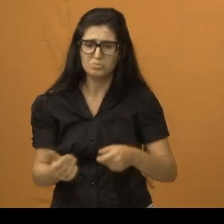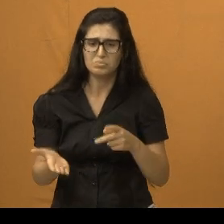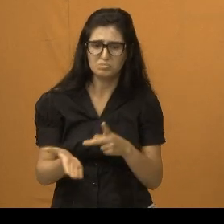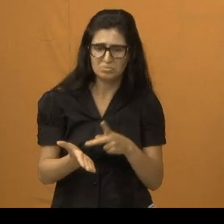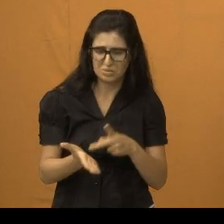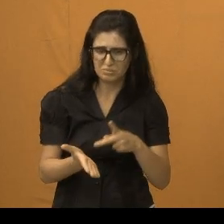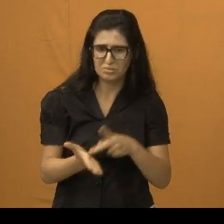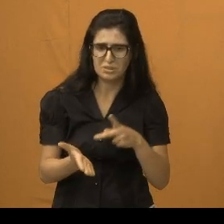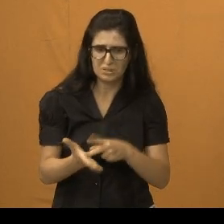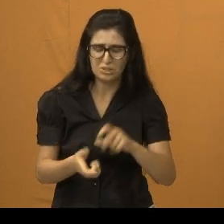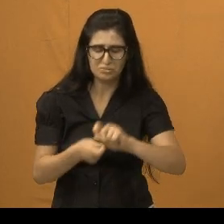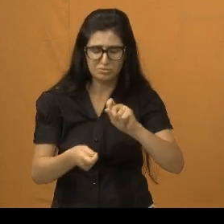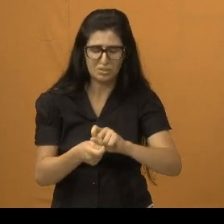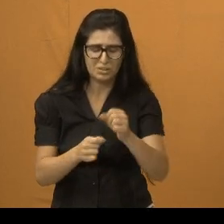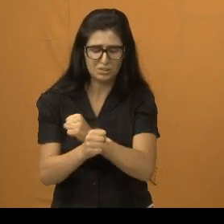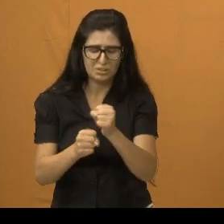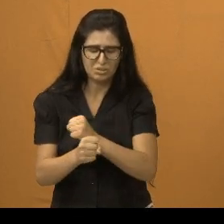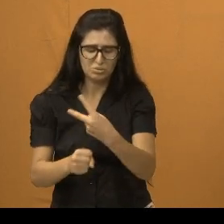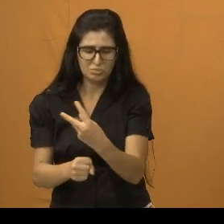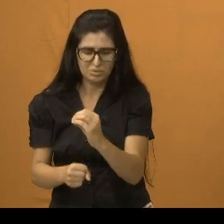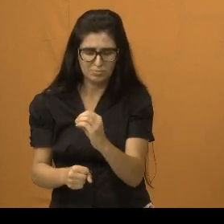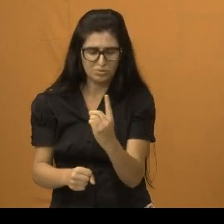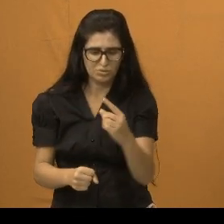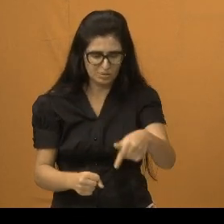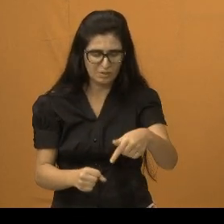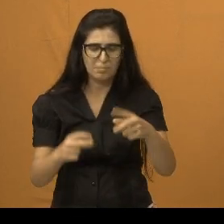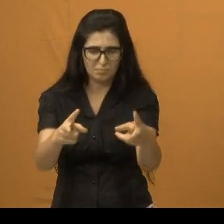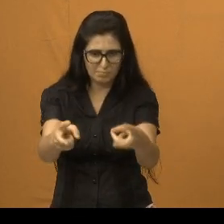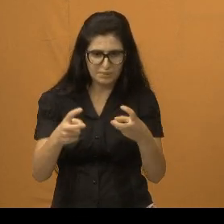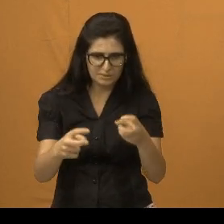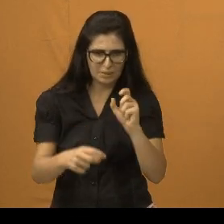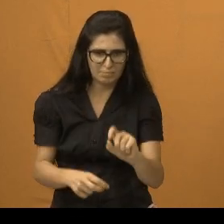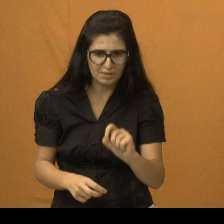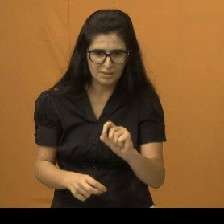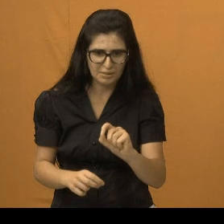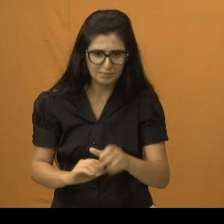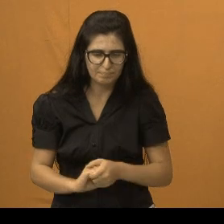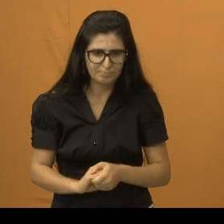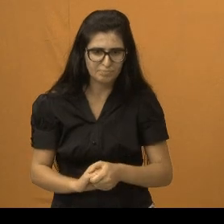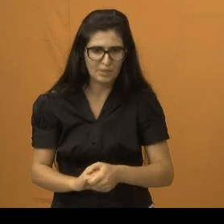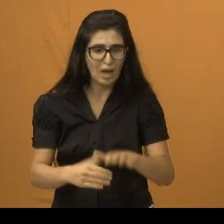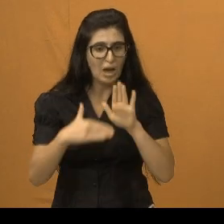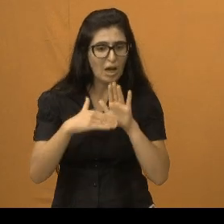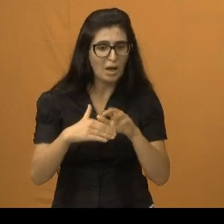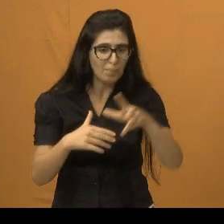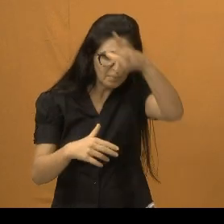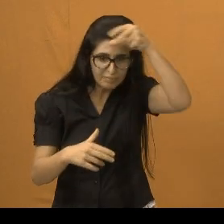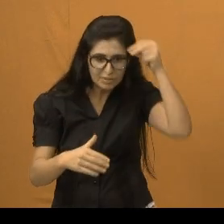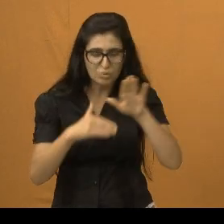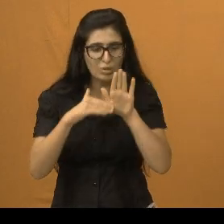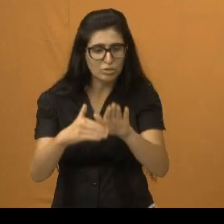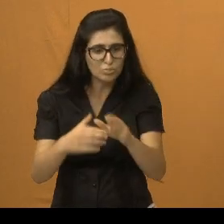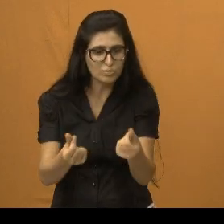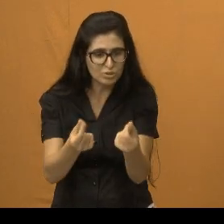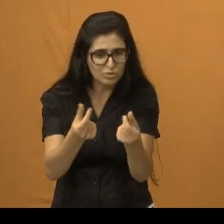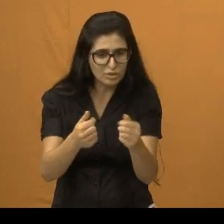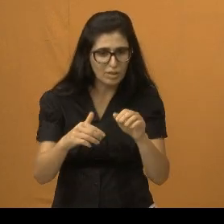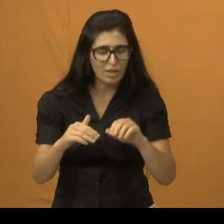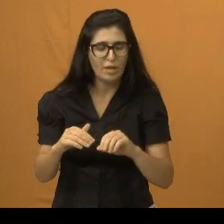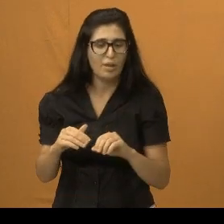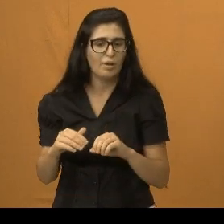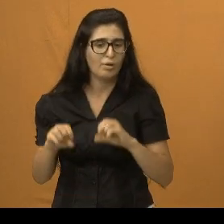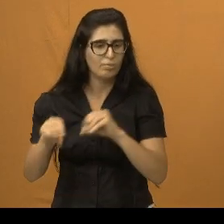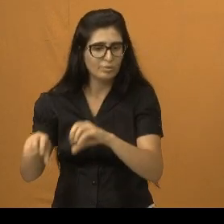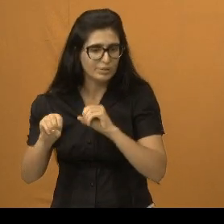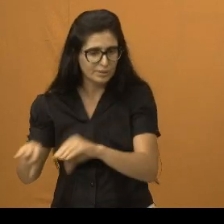ano de 2017. Como podemos perceber, o empenhado, né, no ensino em 2017, ele atingiu